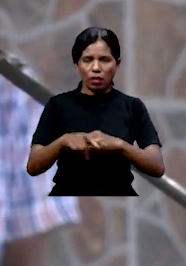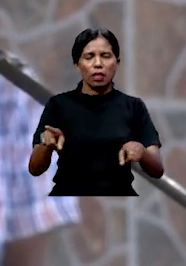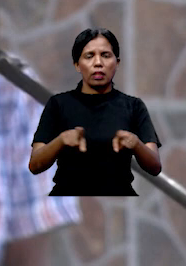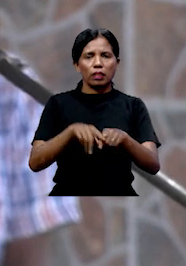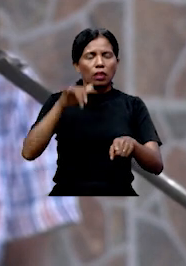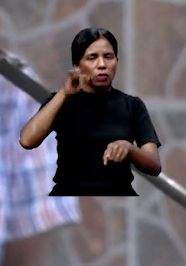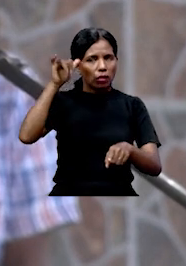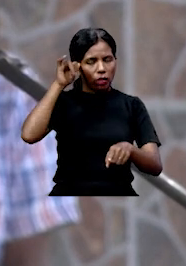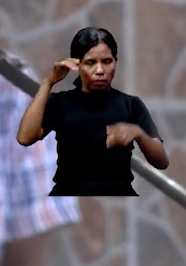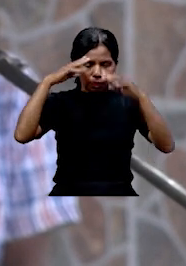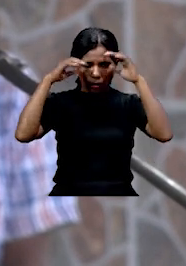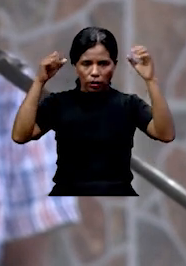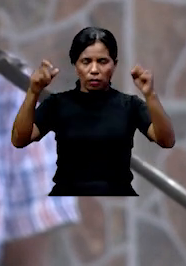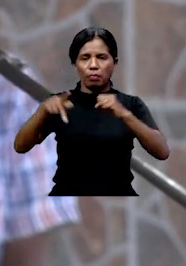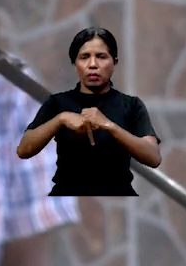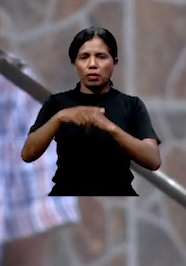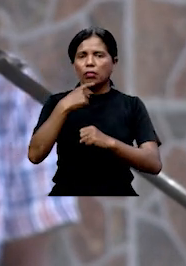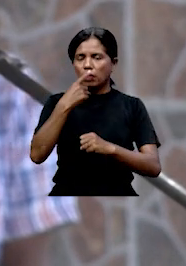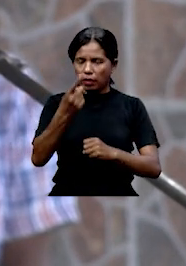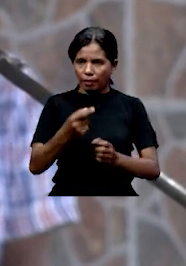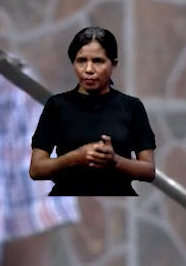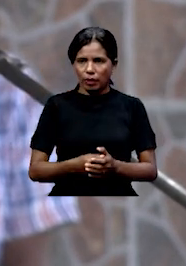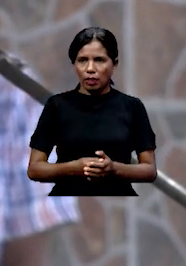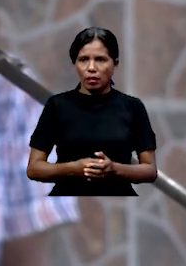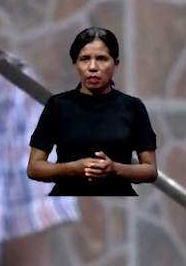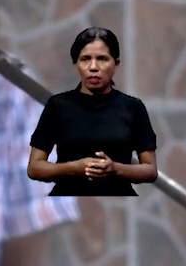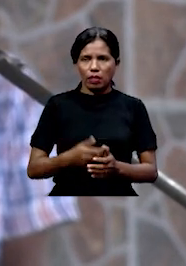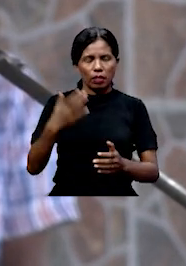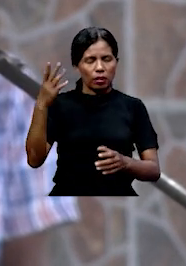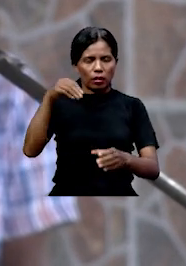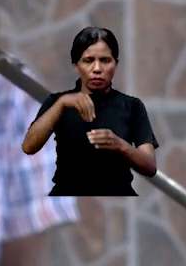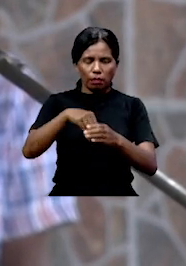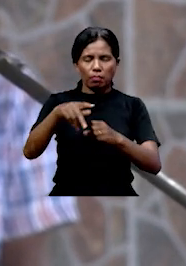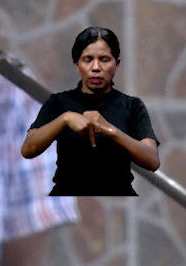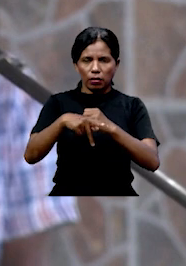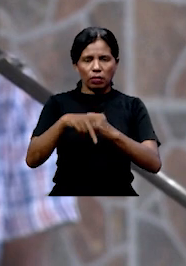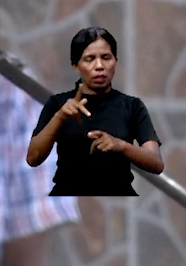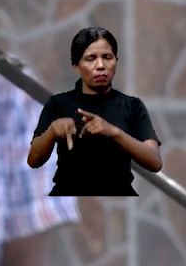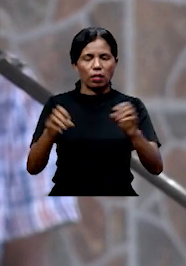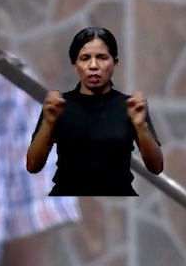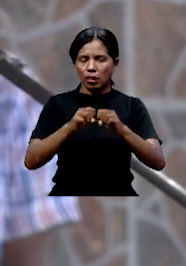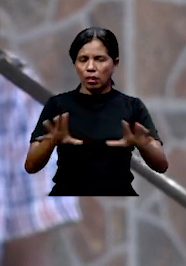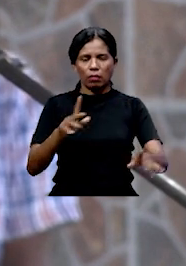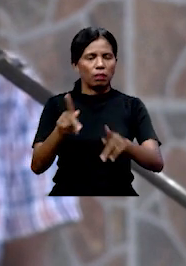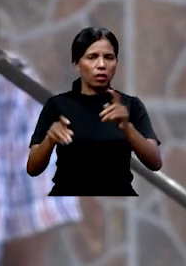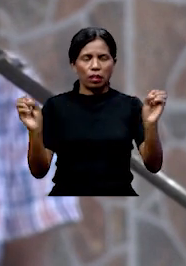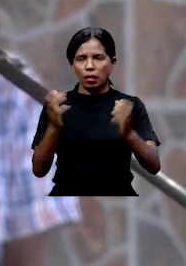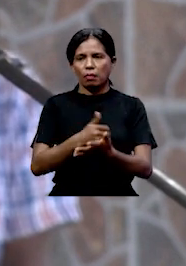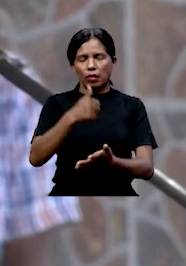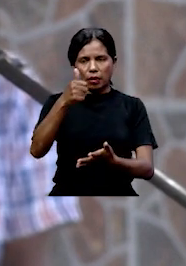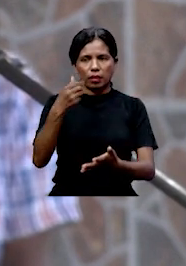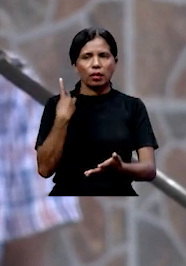tinha presidente do partido de An. E a partir de Lara é mais de Lalaco e mais de Lamanã. E tal só